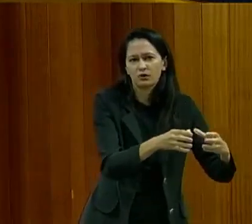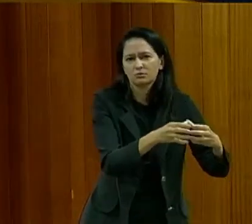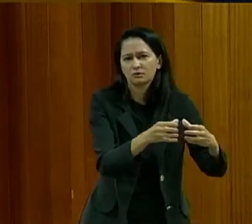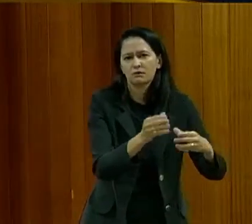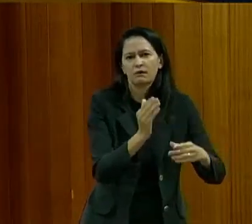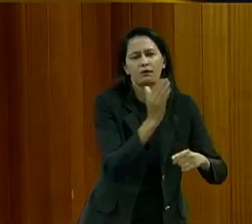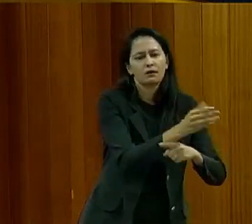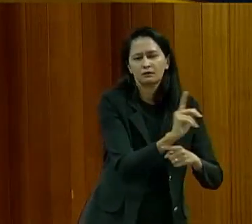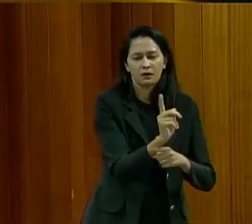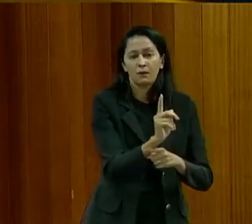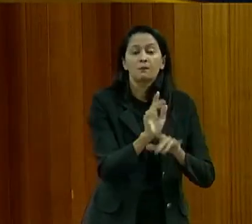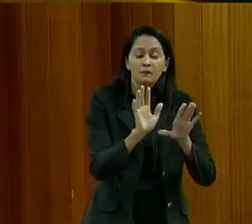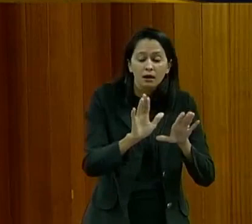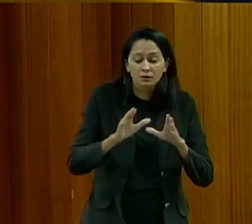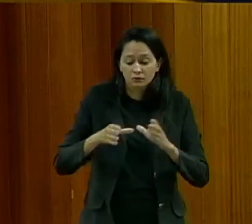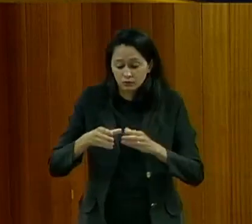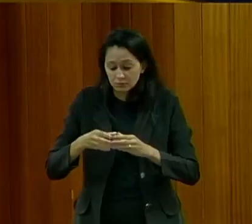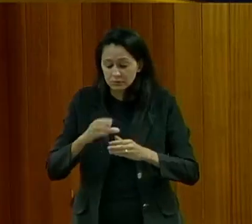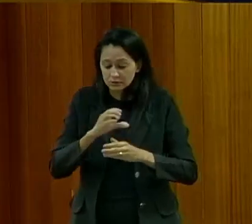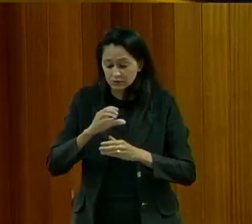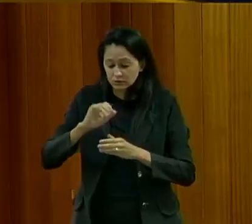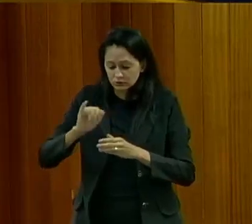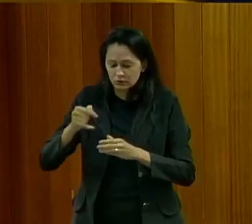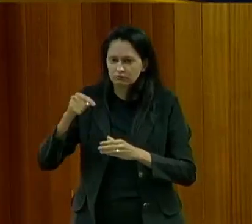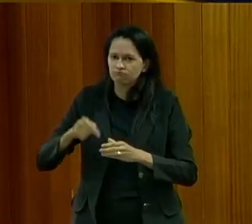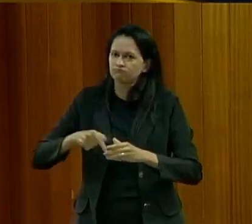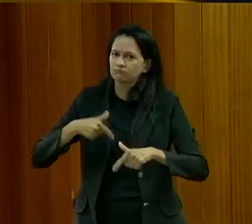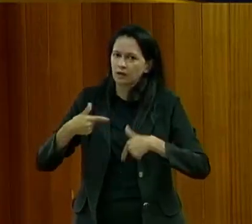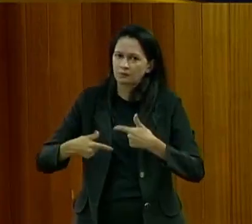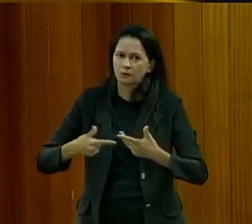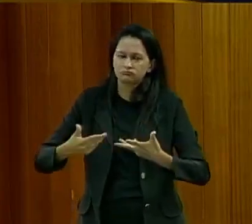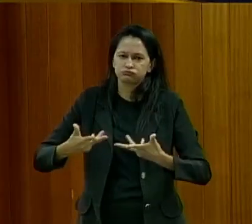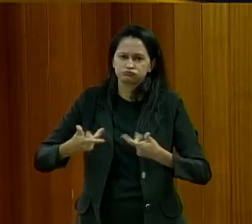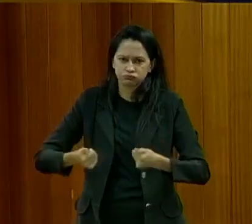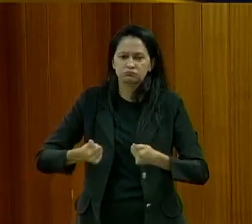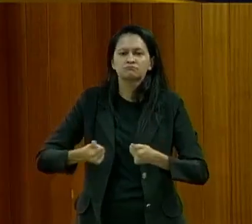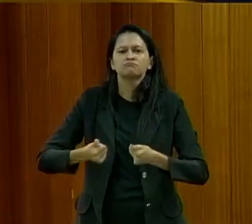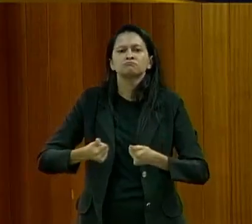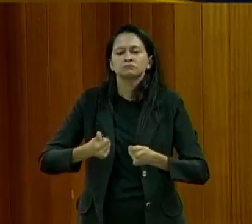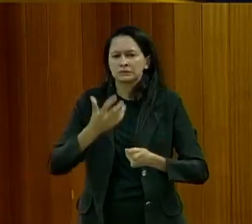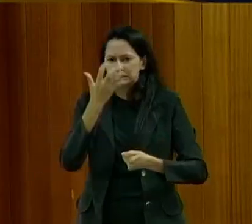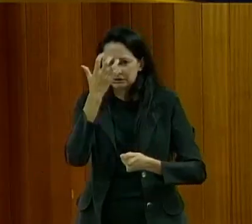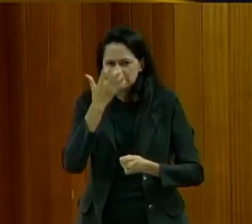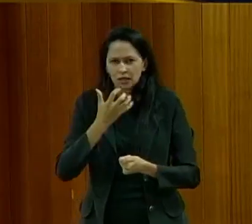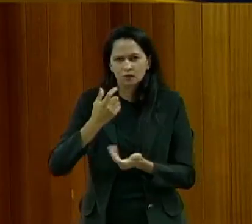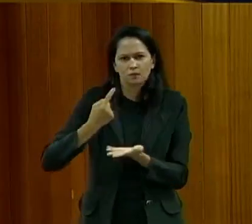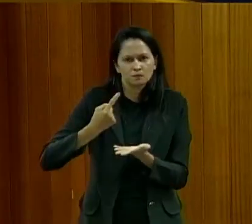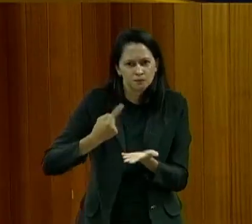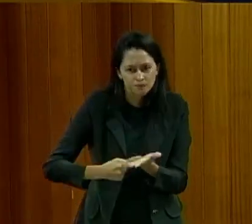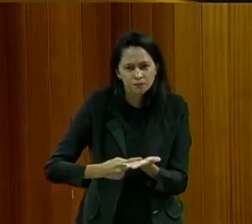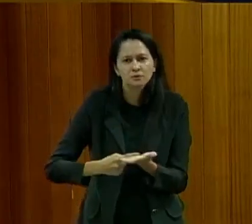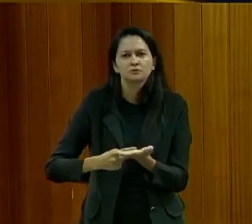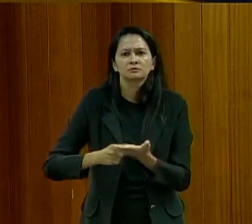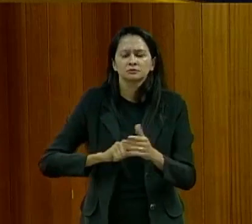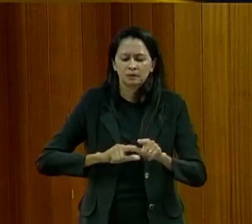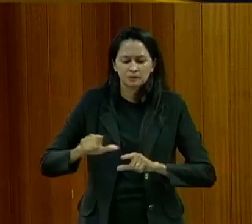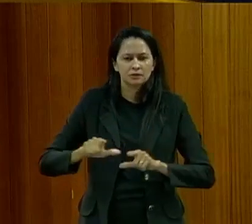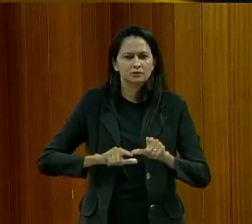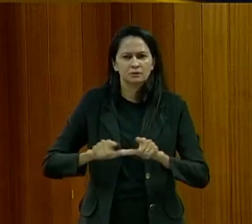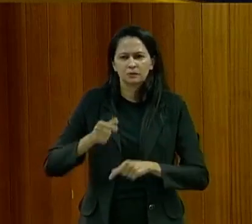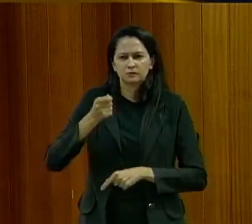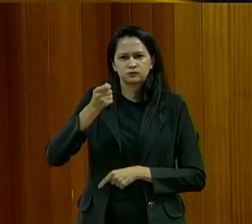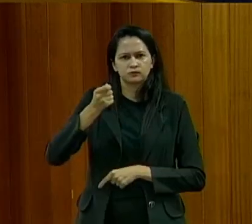qualquer outra, é a Comissão de Constituição e Justiça, porque é a que mais trabalha, a que mais reúne, a que mais produz